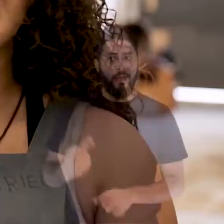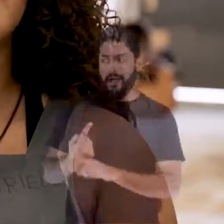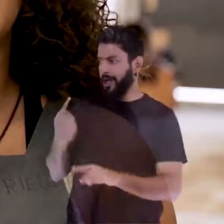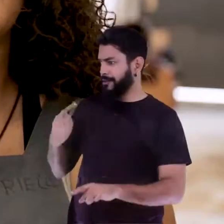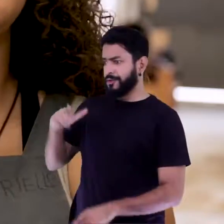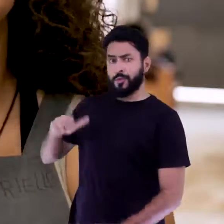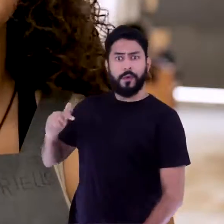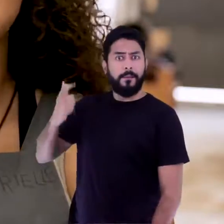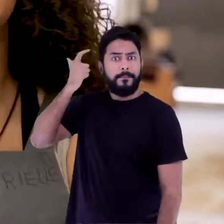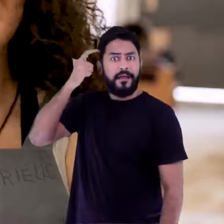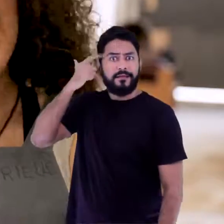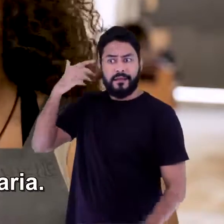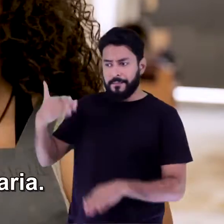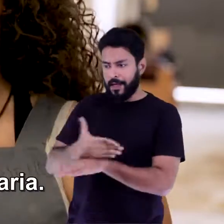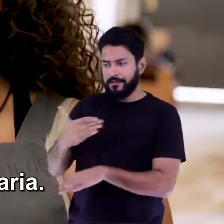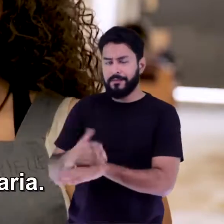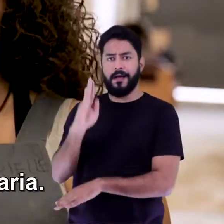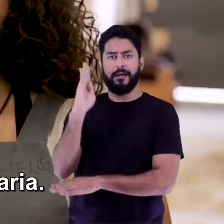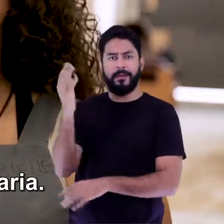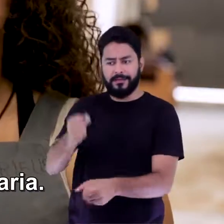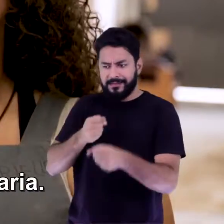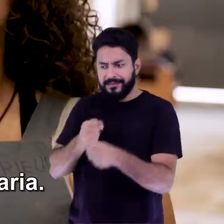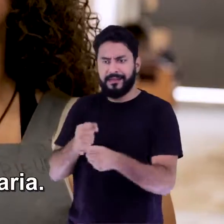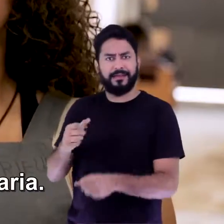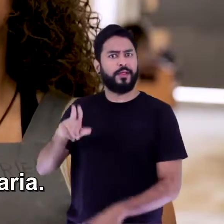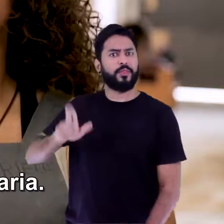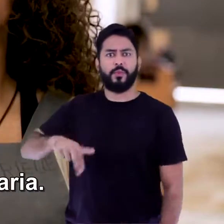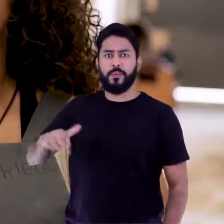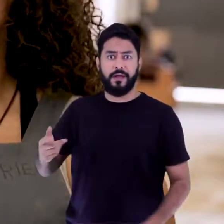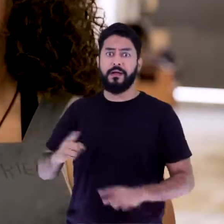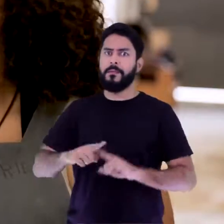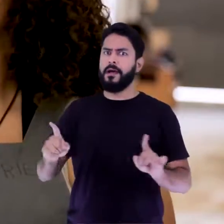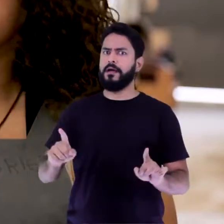Não, eu nunca nem tinha imaginado conhecer o mundo da